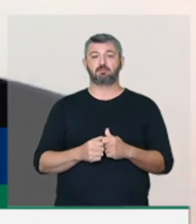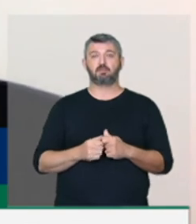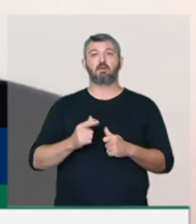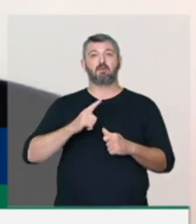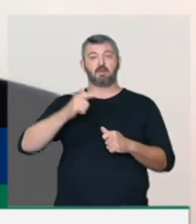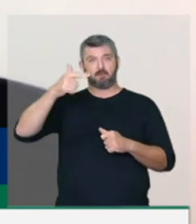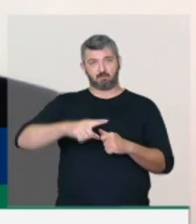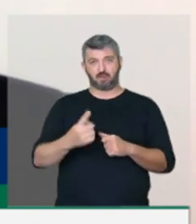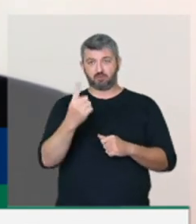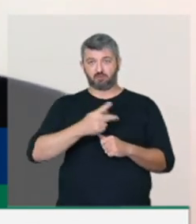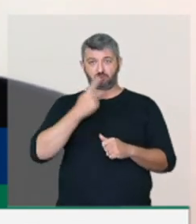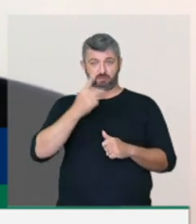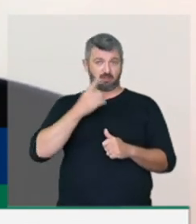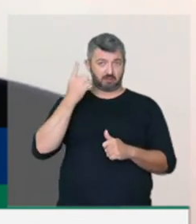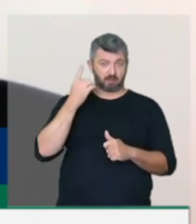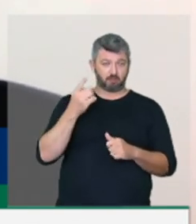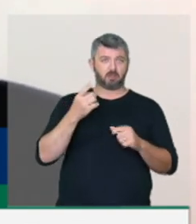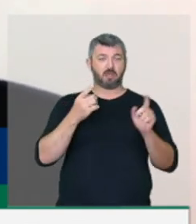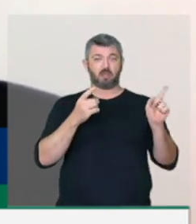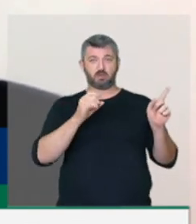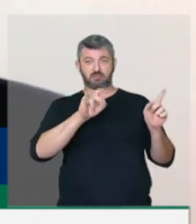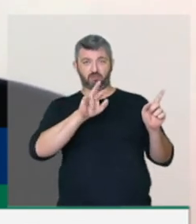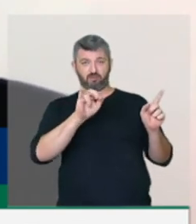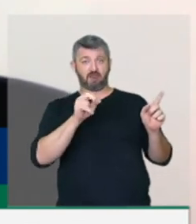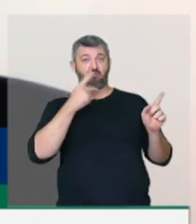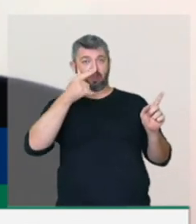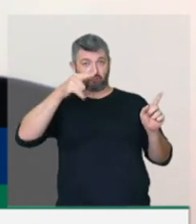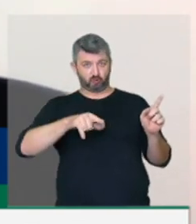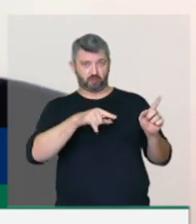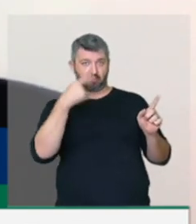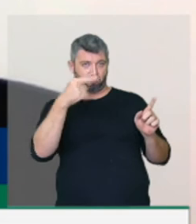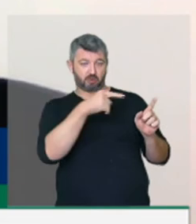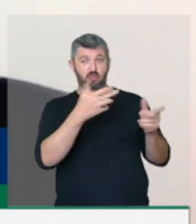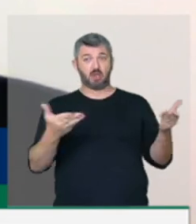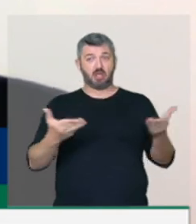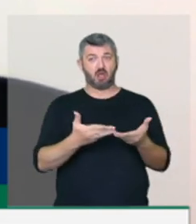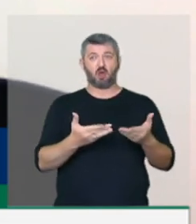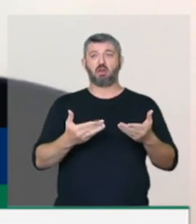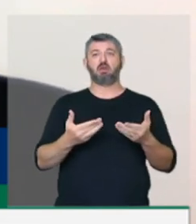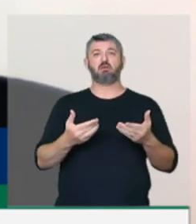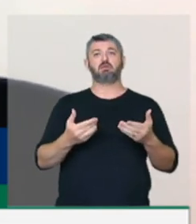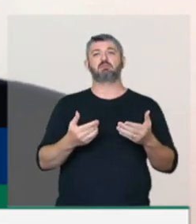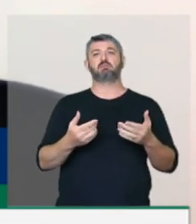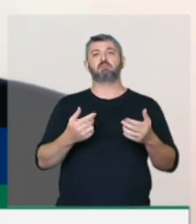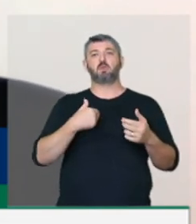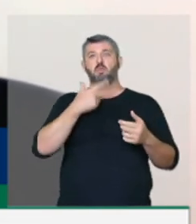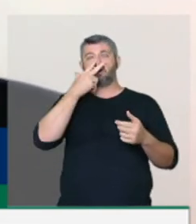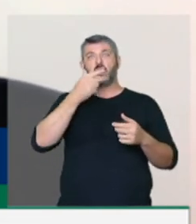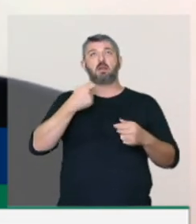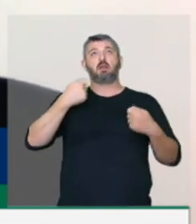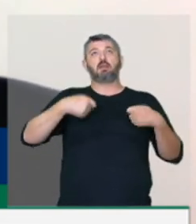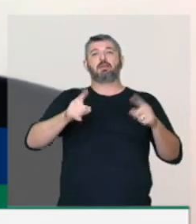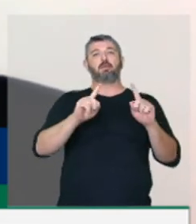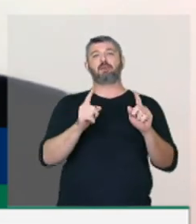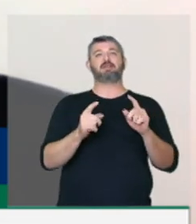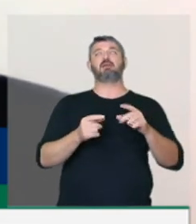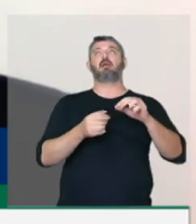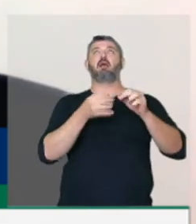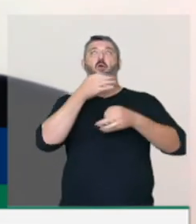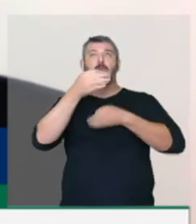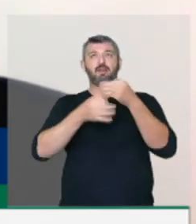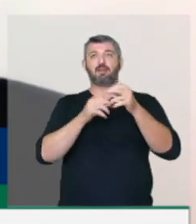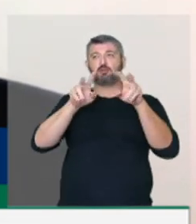de fala do deputado Daniel Silveira, eu, neste momento, não reputo necessário continuar a tecer comentários